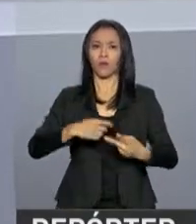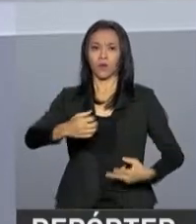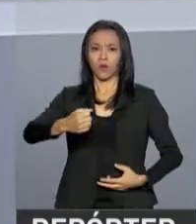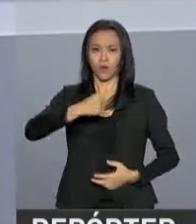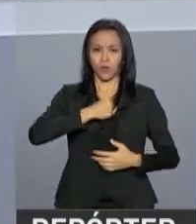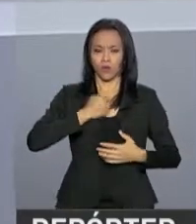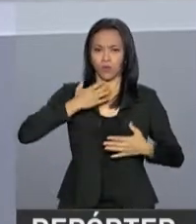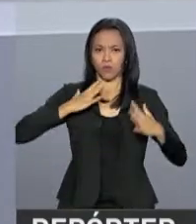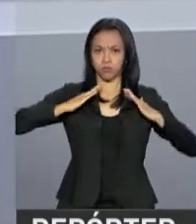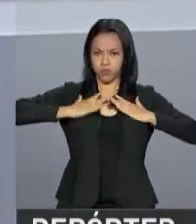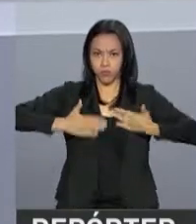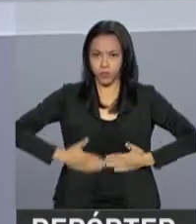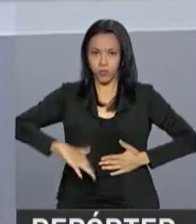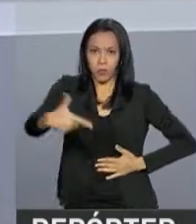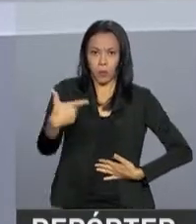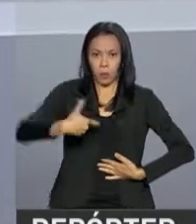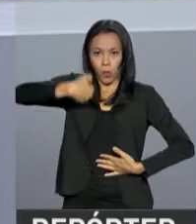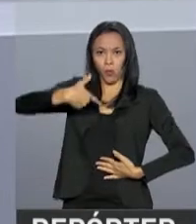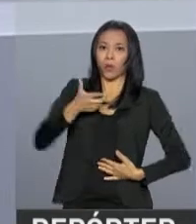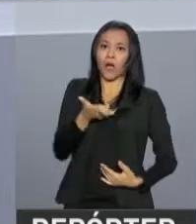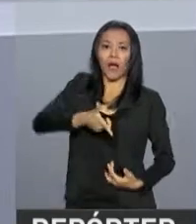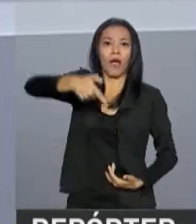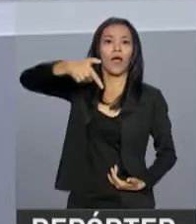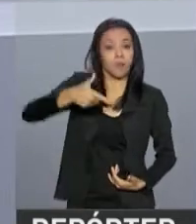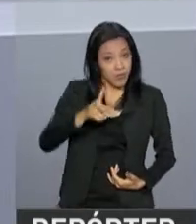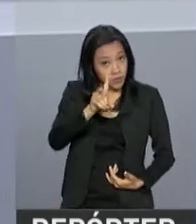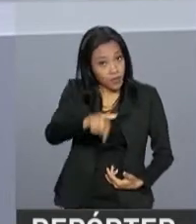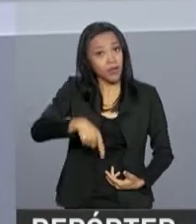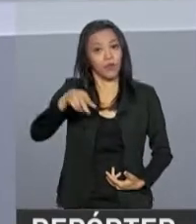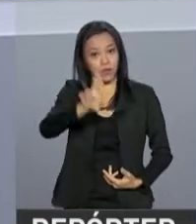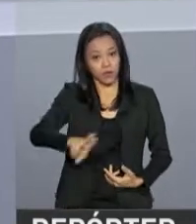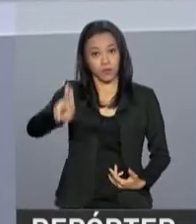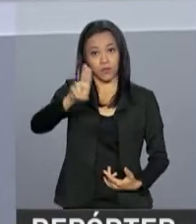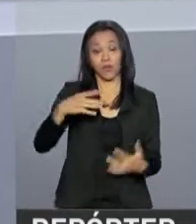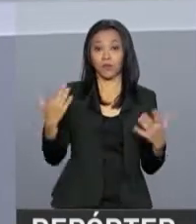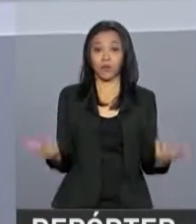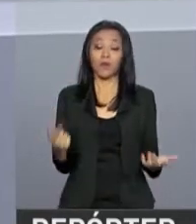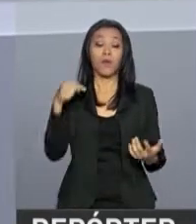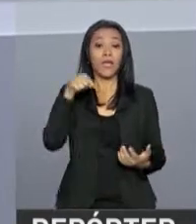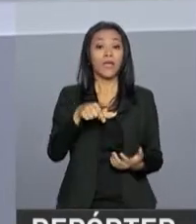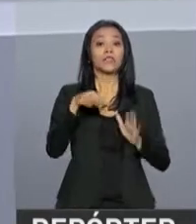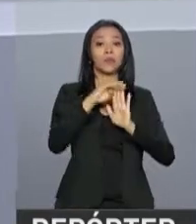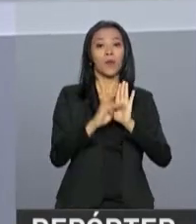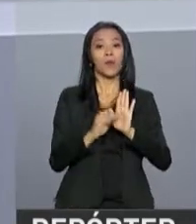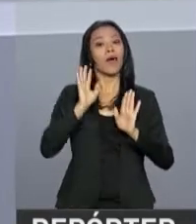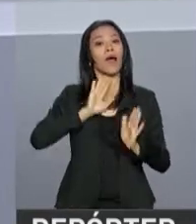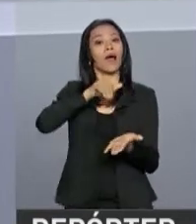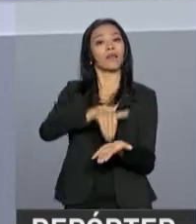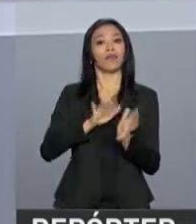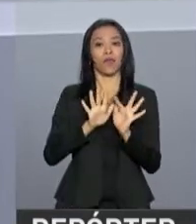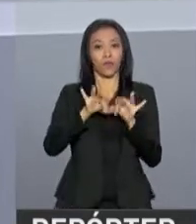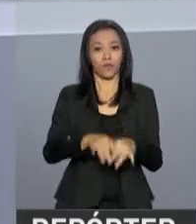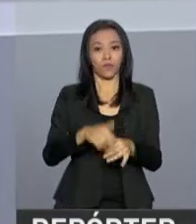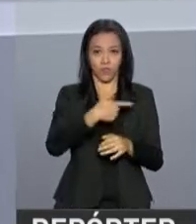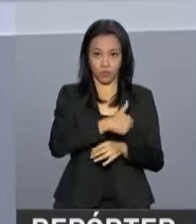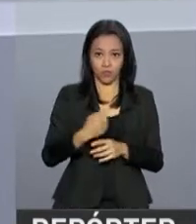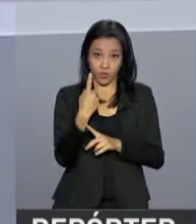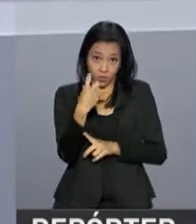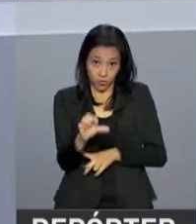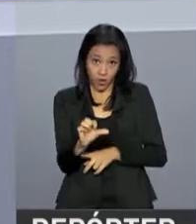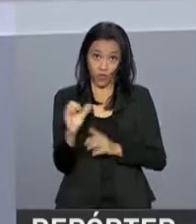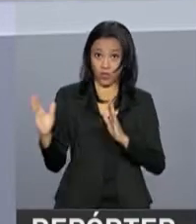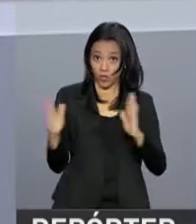considerados prioritários pelo ministério da segurança pública o programa tem vigência prevista até o final de 2019 e